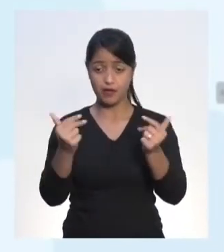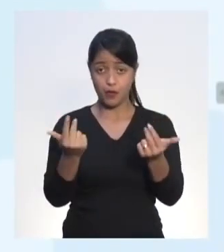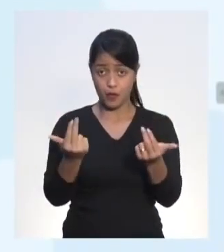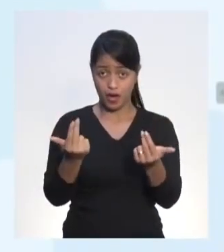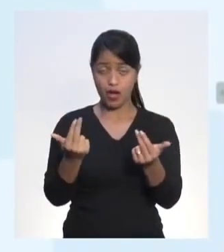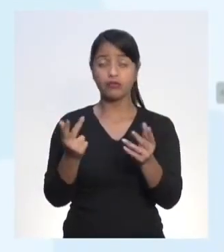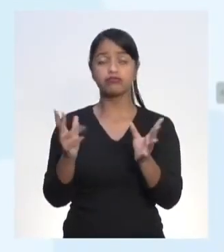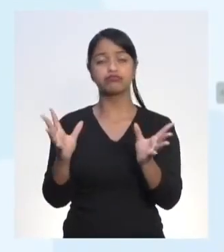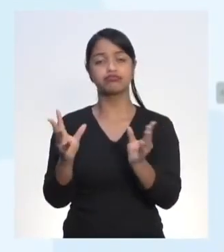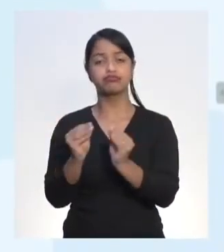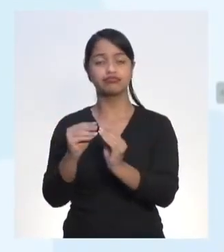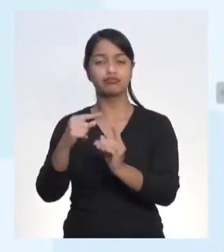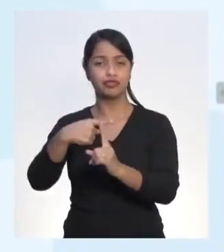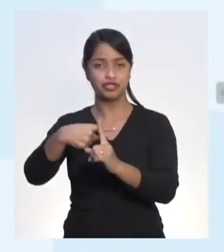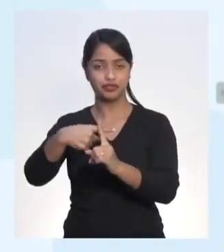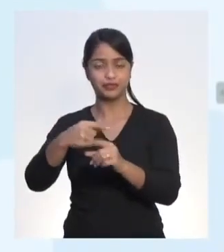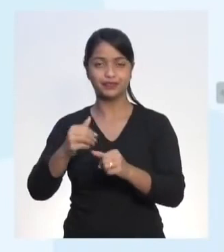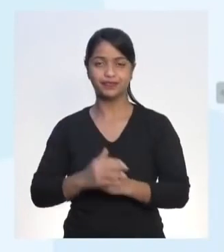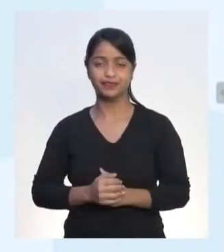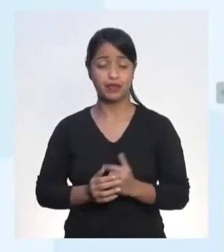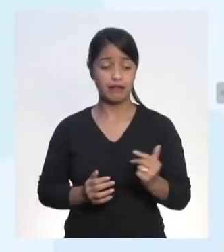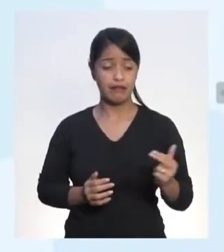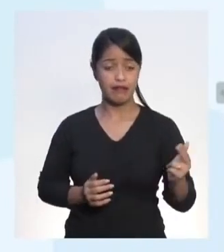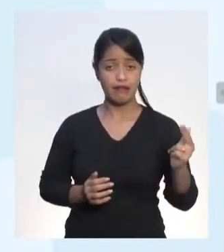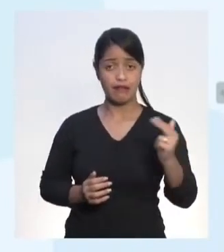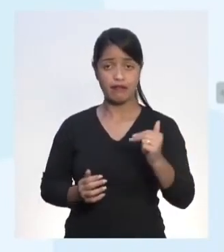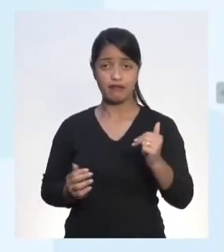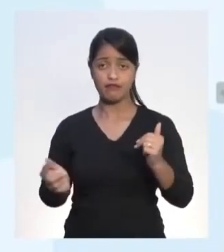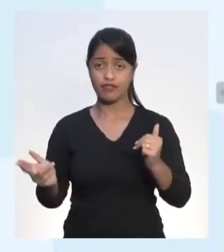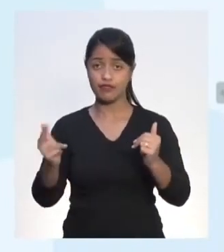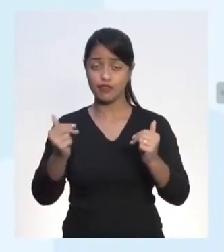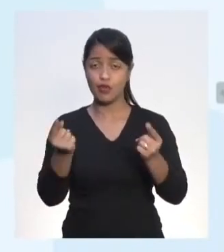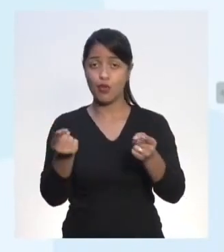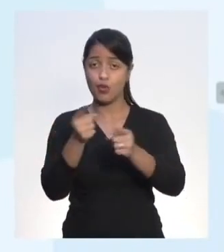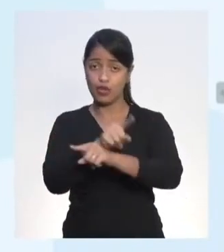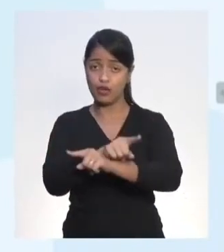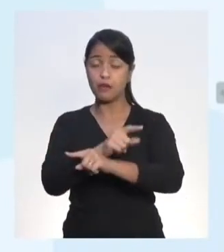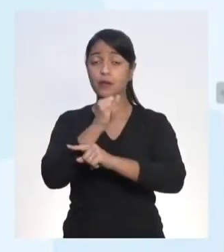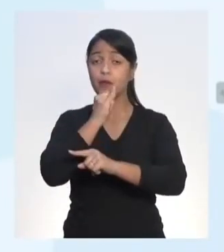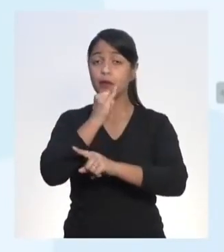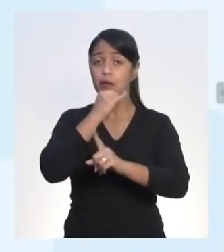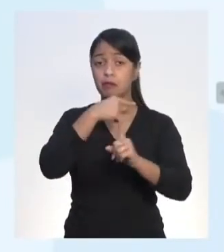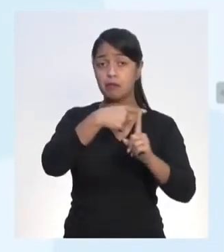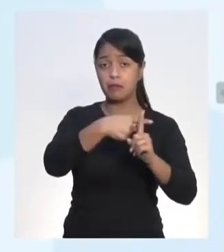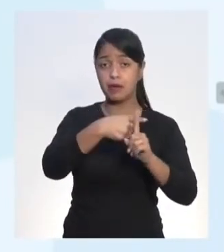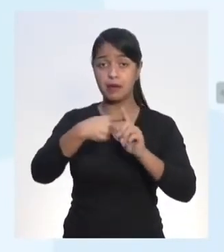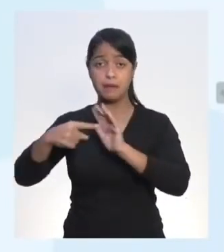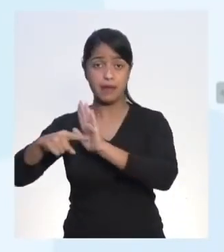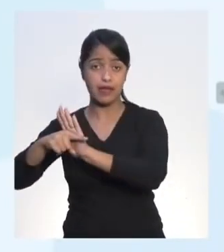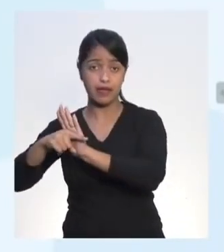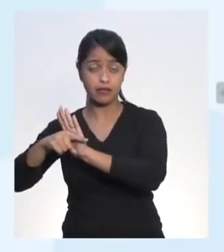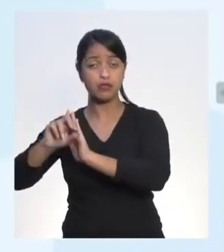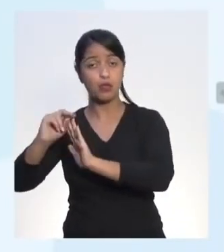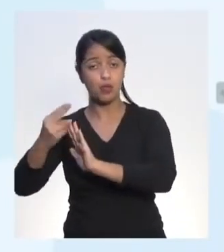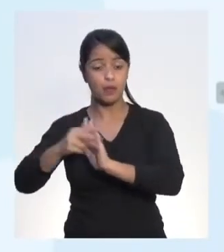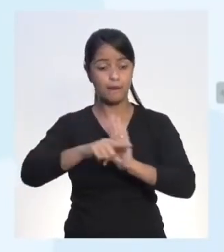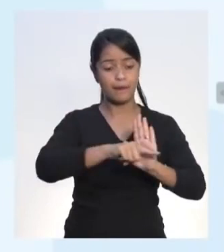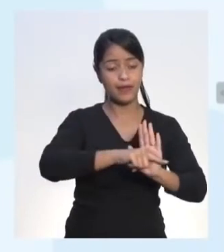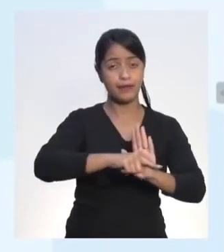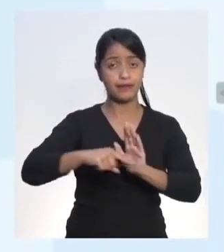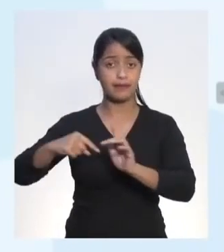opostos, tanto faz, mais com menos, ou menos com mais, ou positivo e negativo e positivo, tanto faz. Vai dar